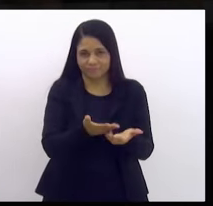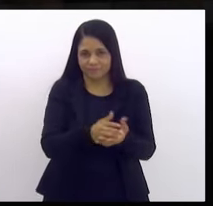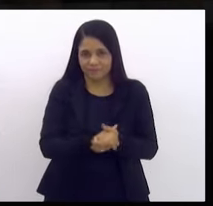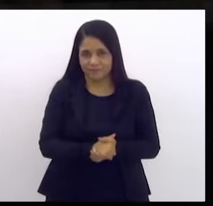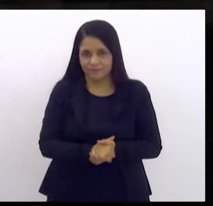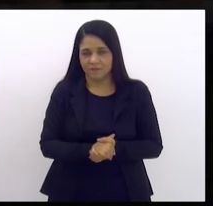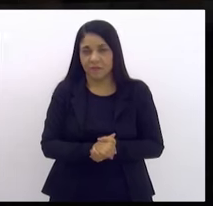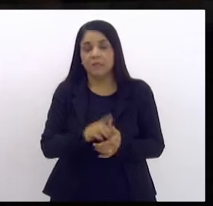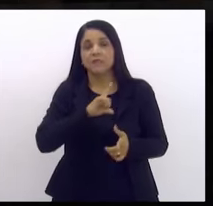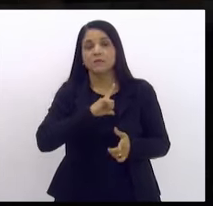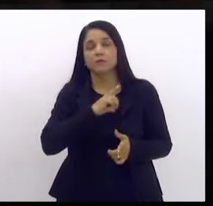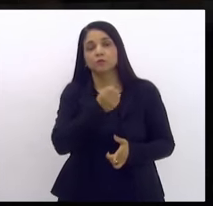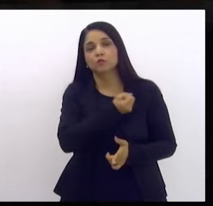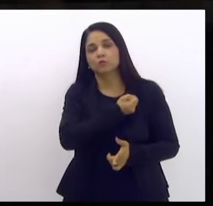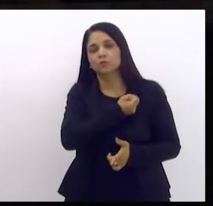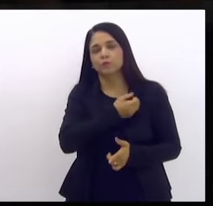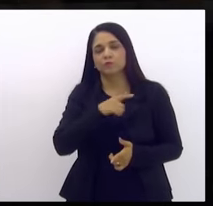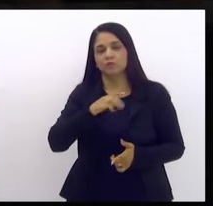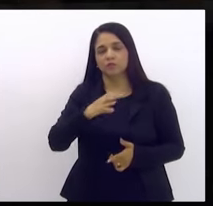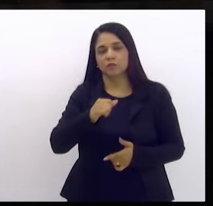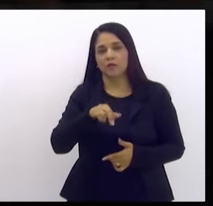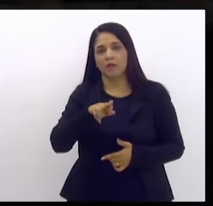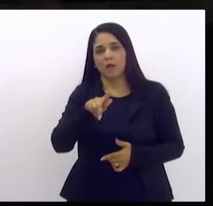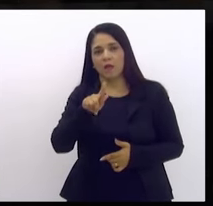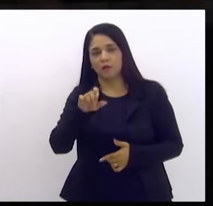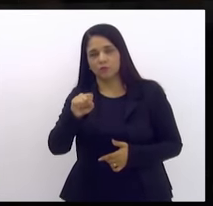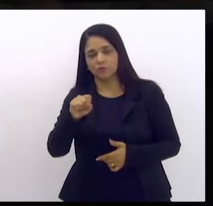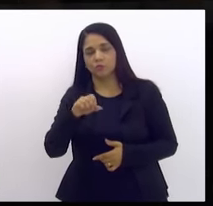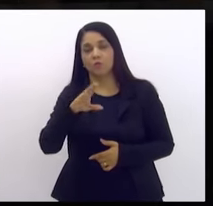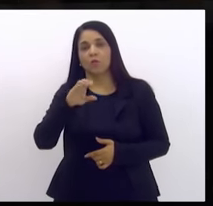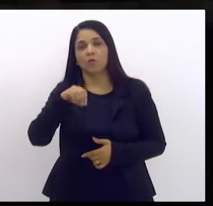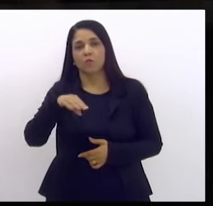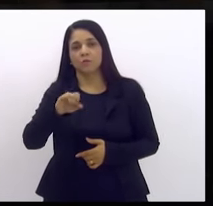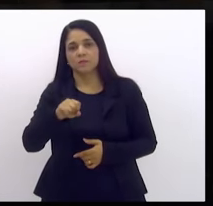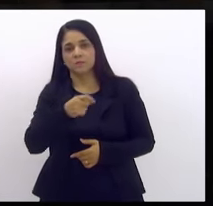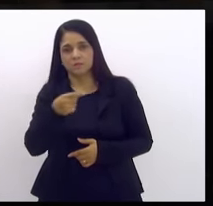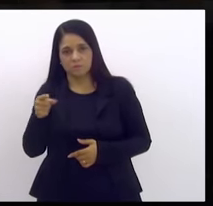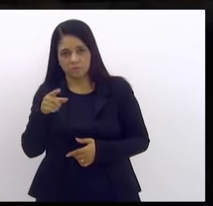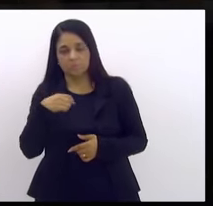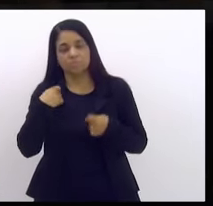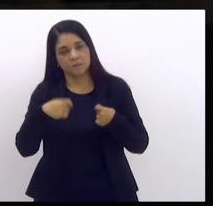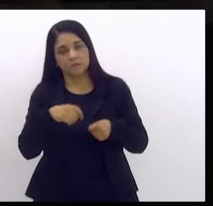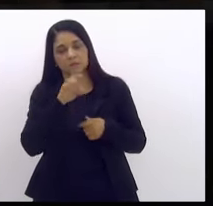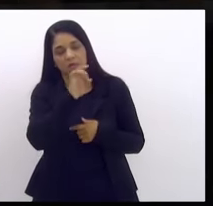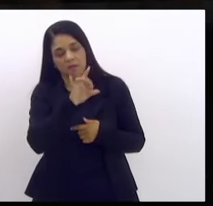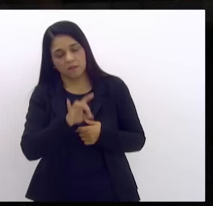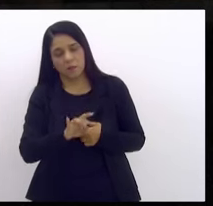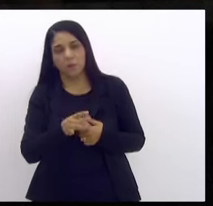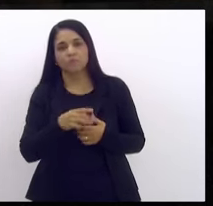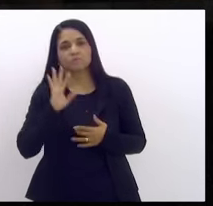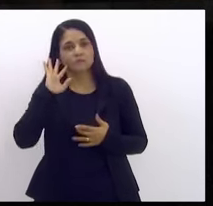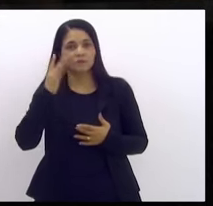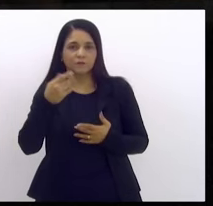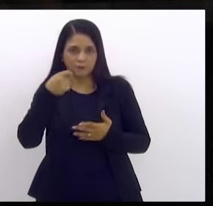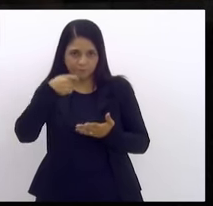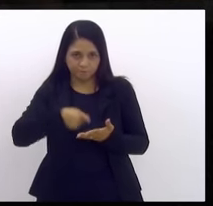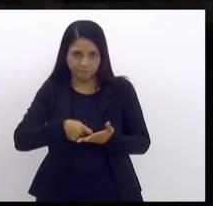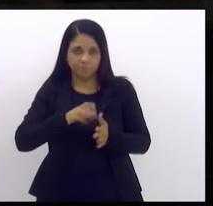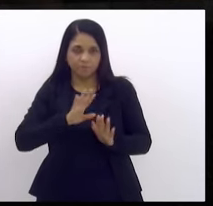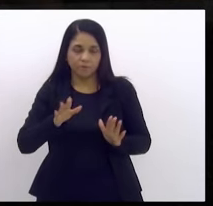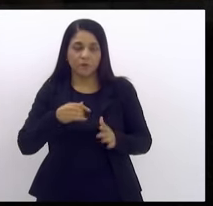o número de cargos comissionados de cada um. Isto veio? Não. Só veio